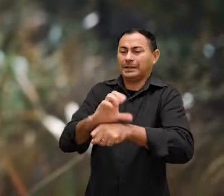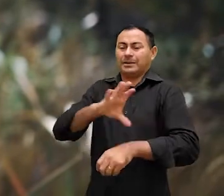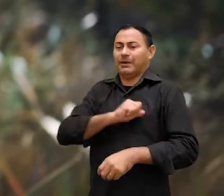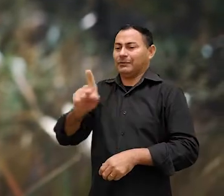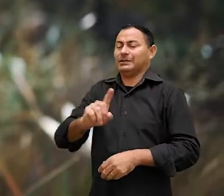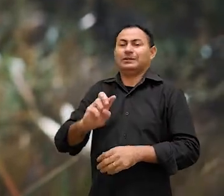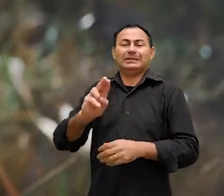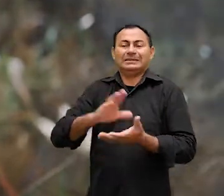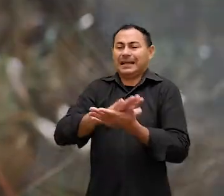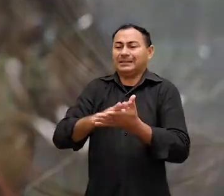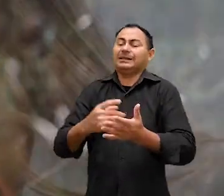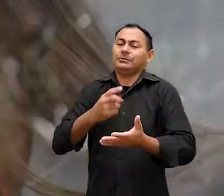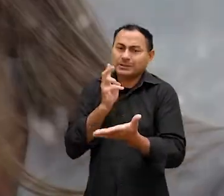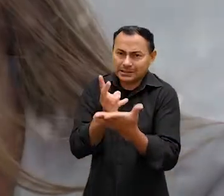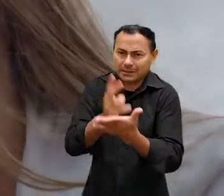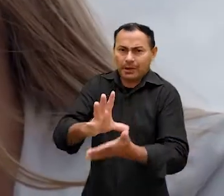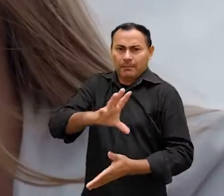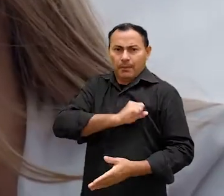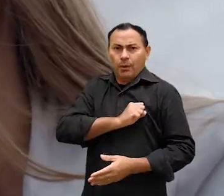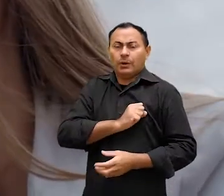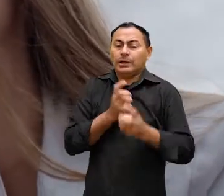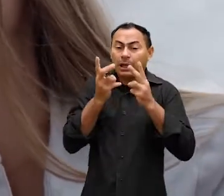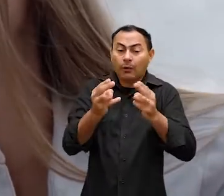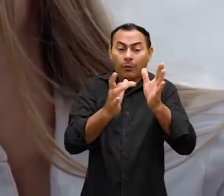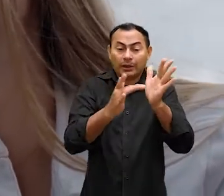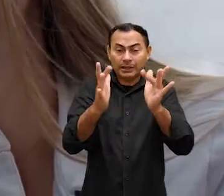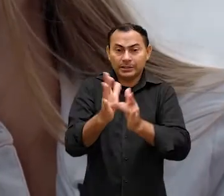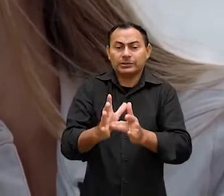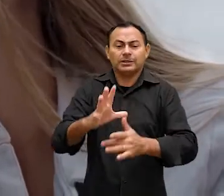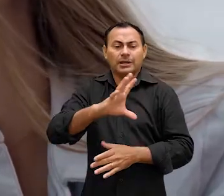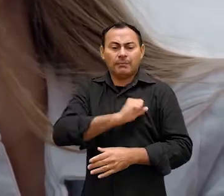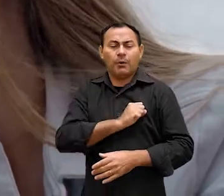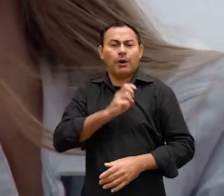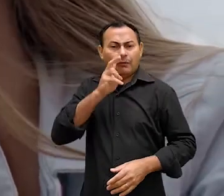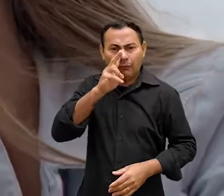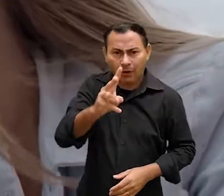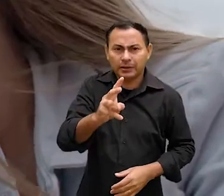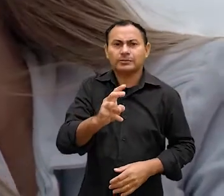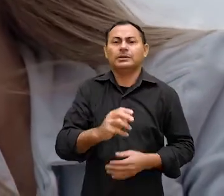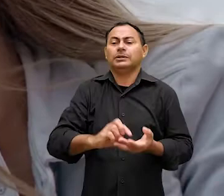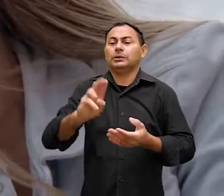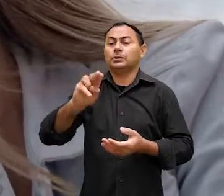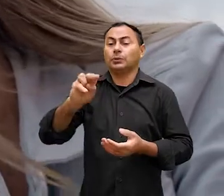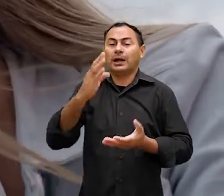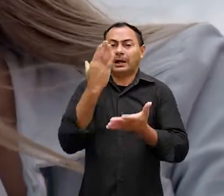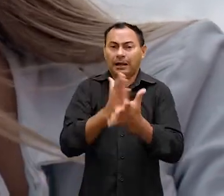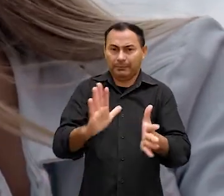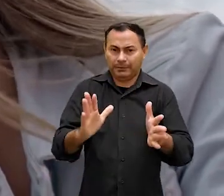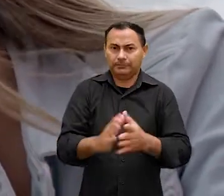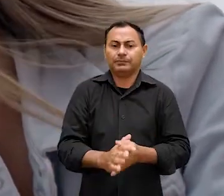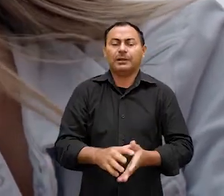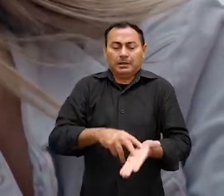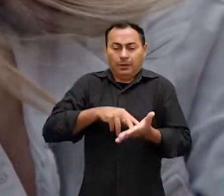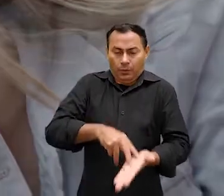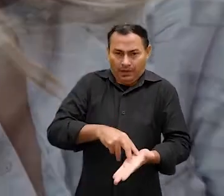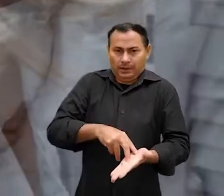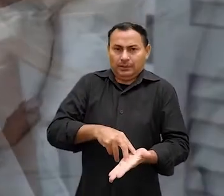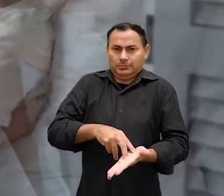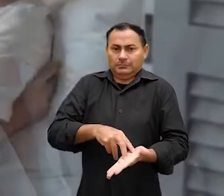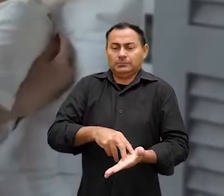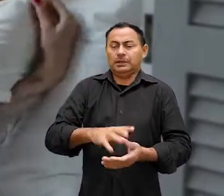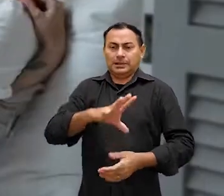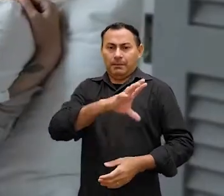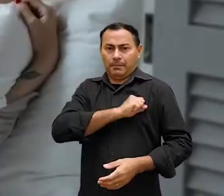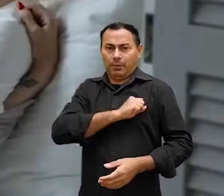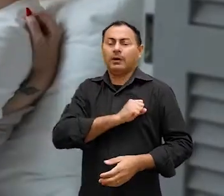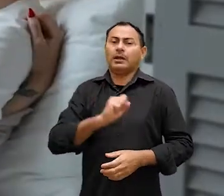amar você. Eu amo com o amor de Cristo e esse amor é forte e indestrutível. Ele aguenta. Este